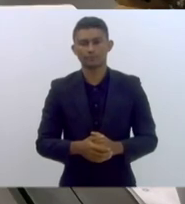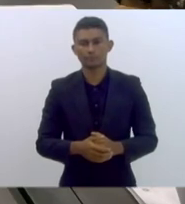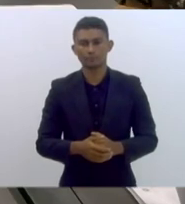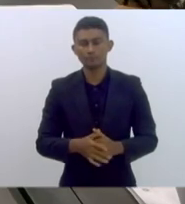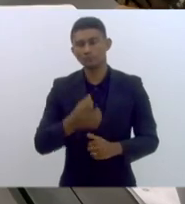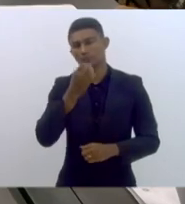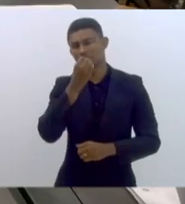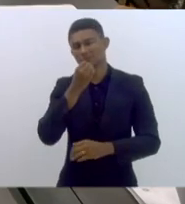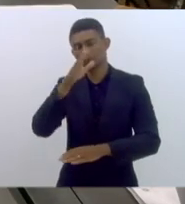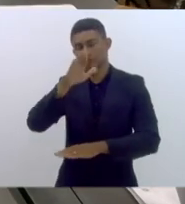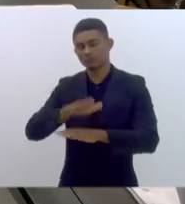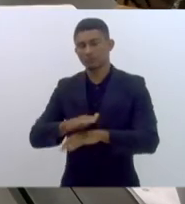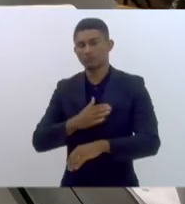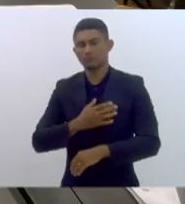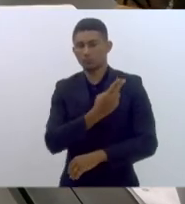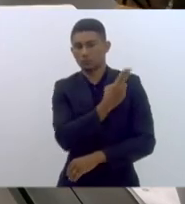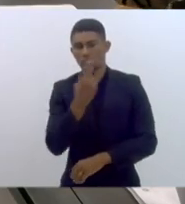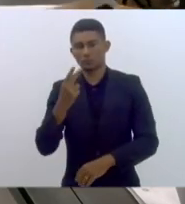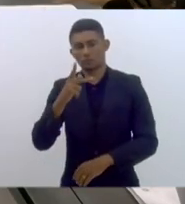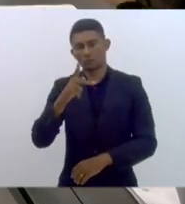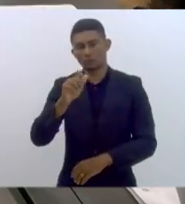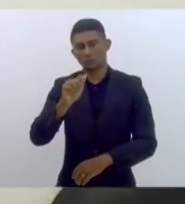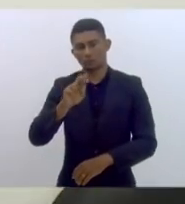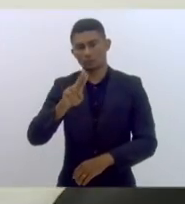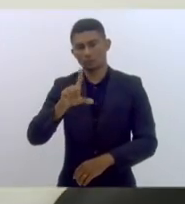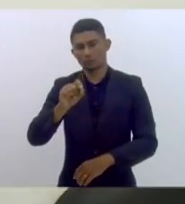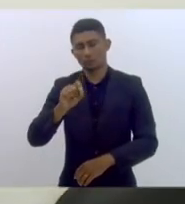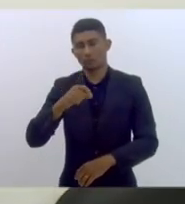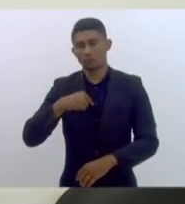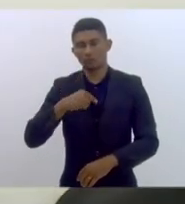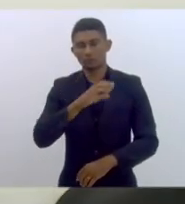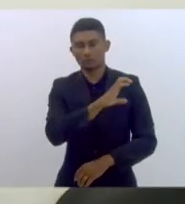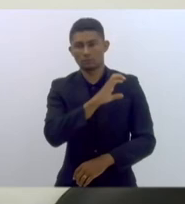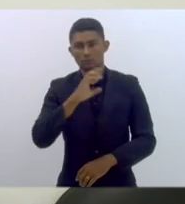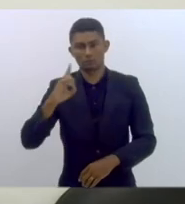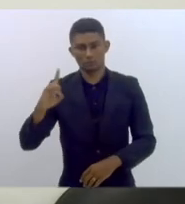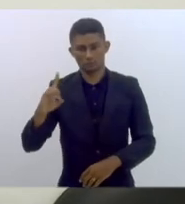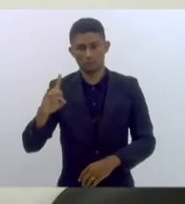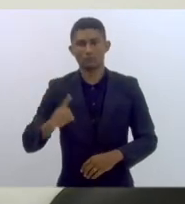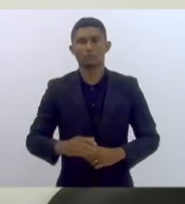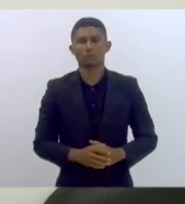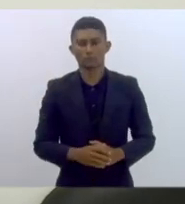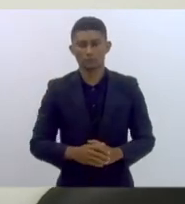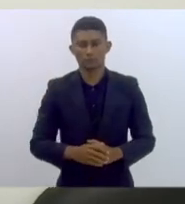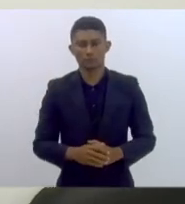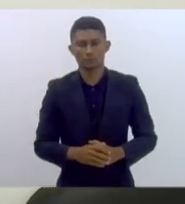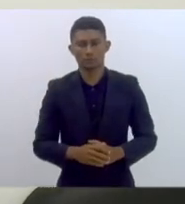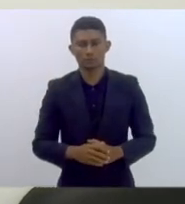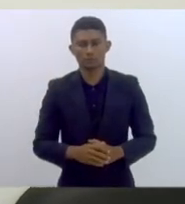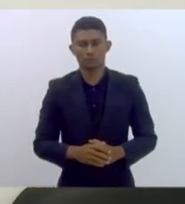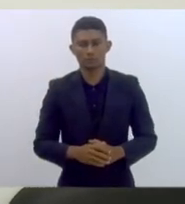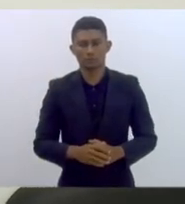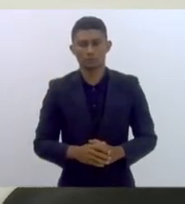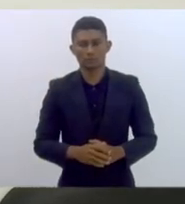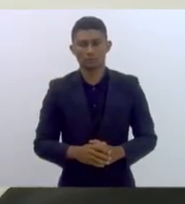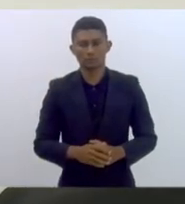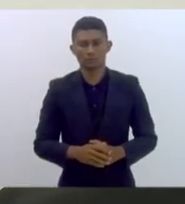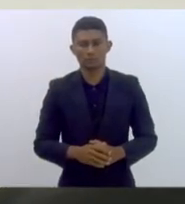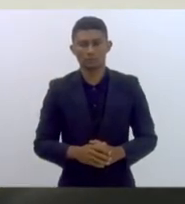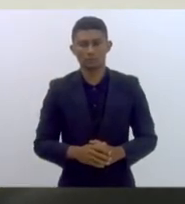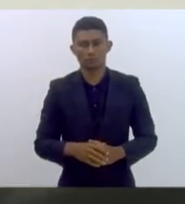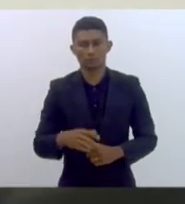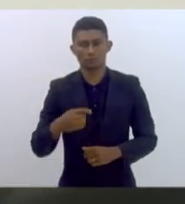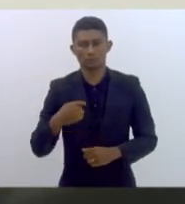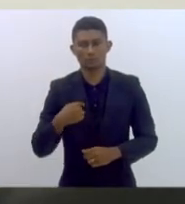Boa tarde, meu nome é Paulo Lindsay, sou coordenador do Núcleo da Auditoria Cidadã do Rio de Janeiro. E eu vi que